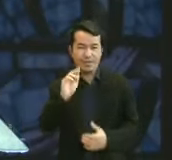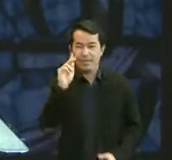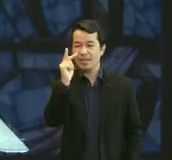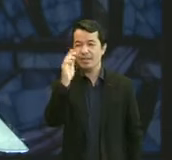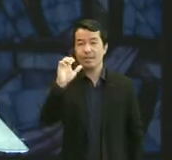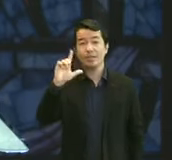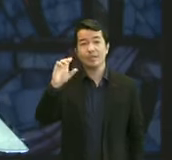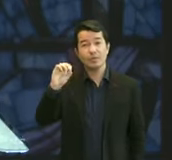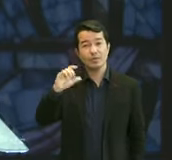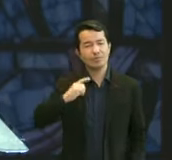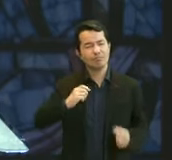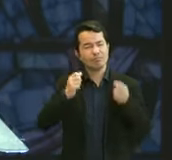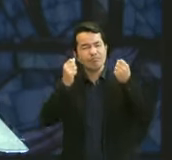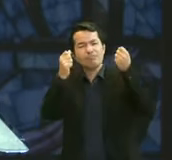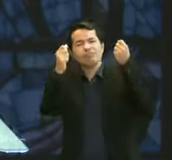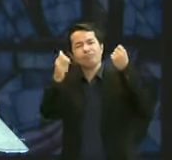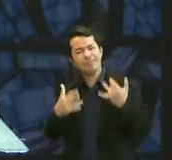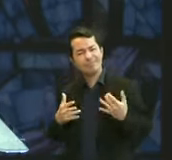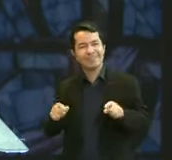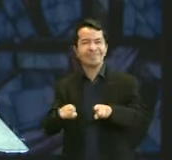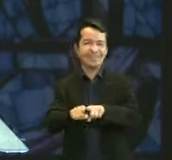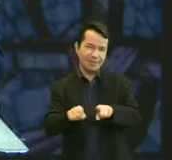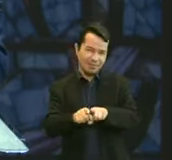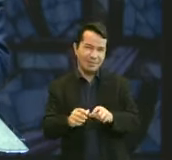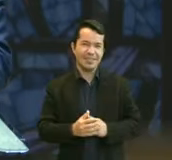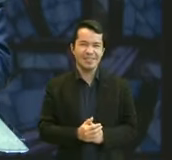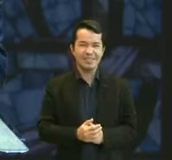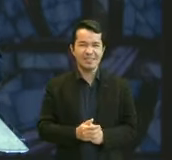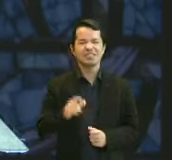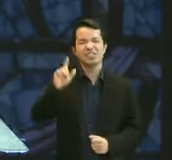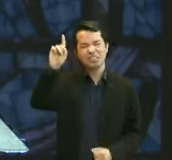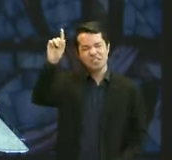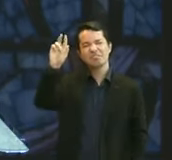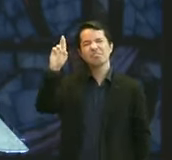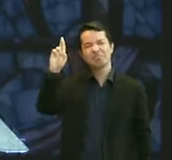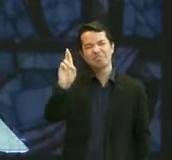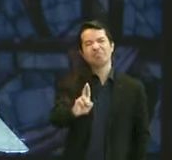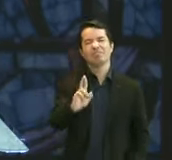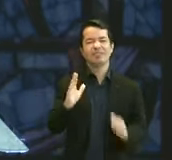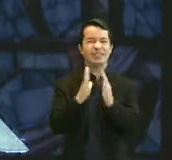do batismo, o Eliel vai batizar o Edmilson.